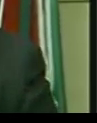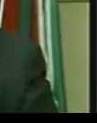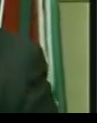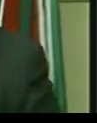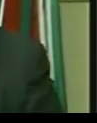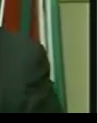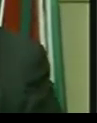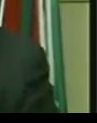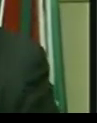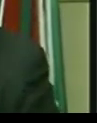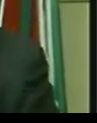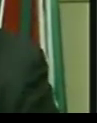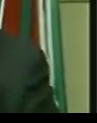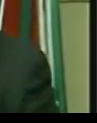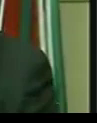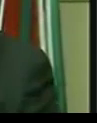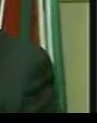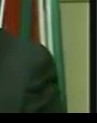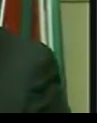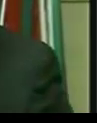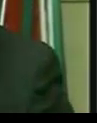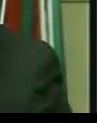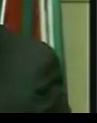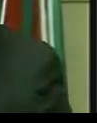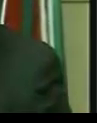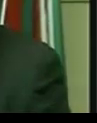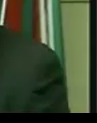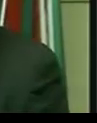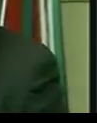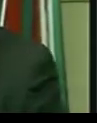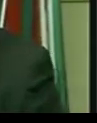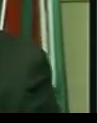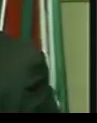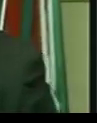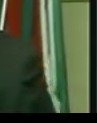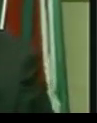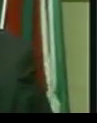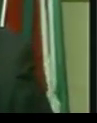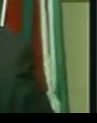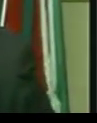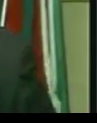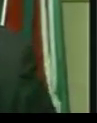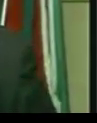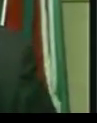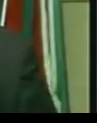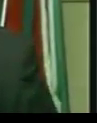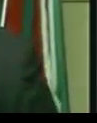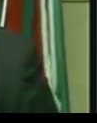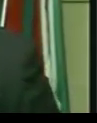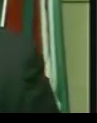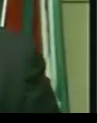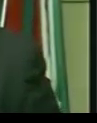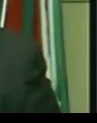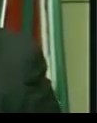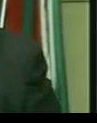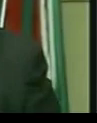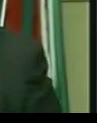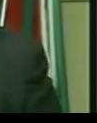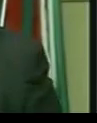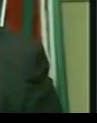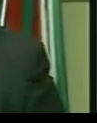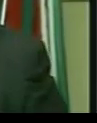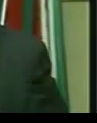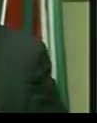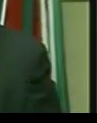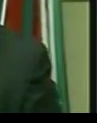então, que ele cumpra, né, com a palavra, juntamente com o governo do Estado, nosso governador no Mundo Comum, e também o nosso vice-governador Eduardo